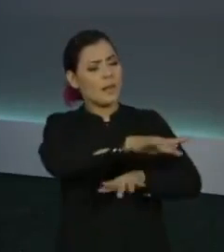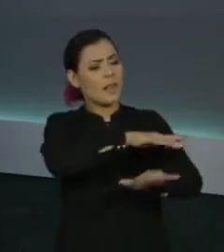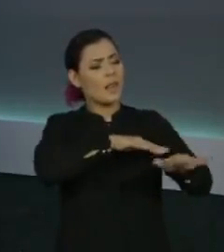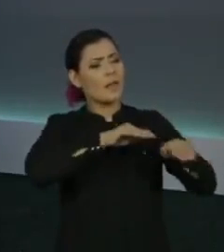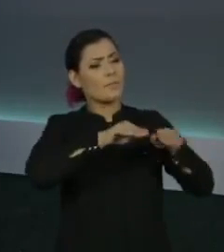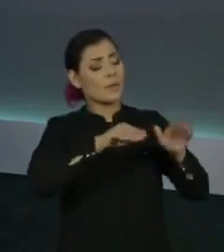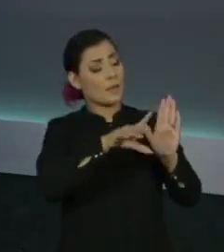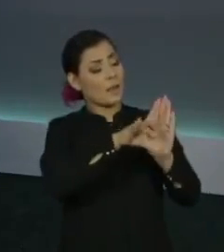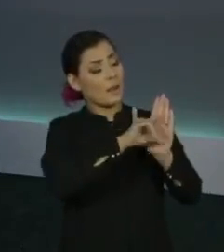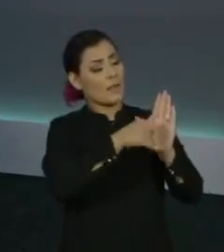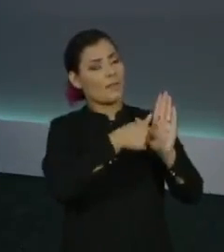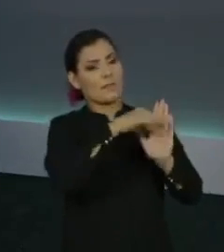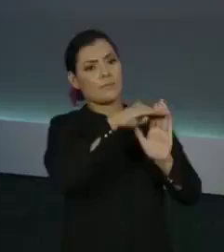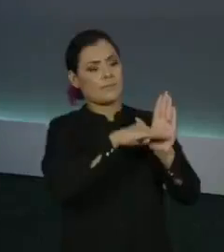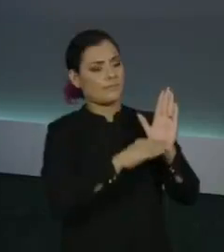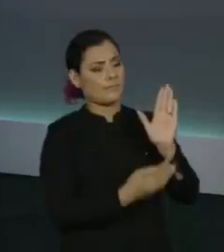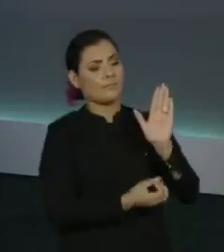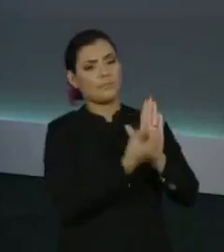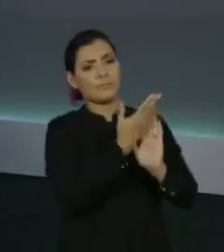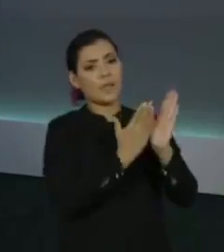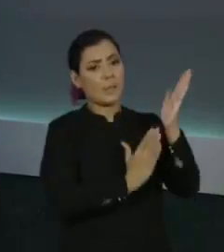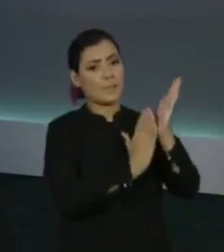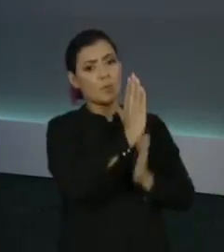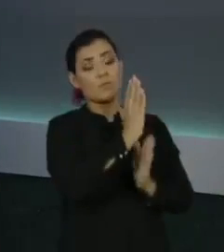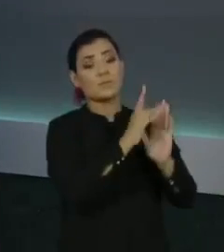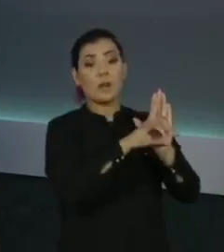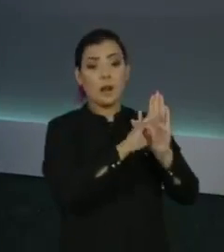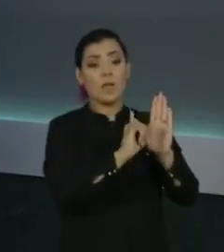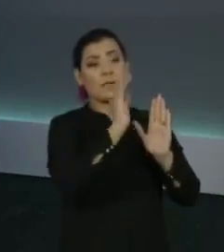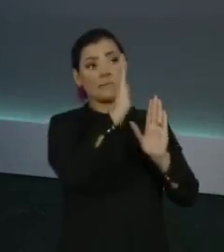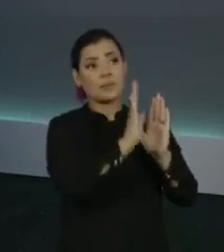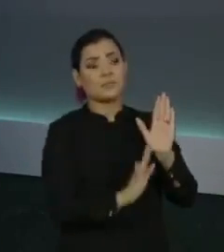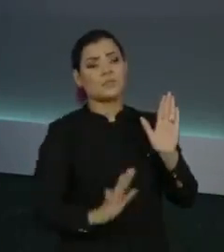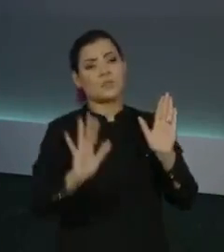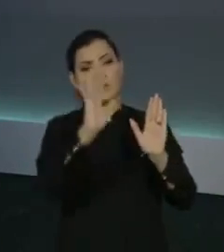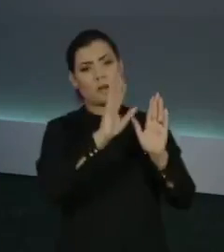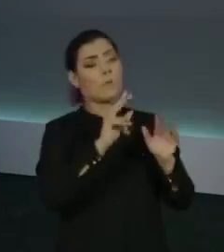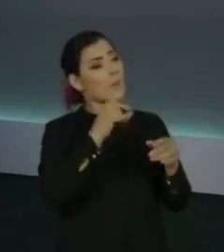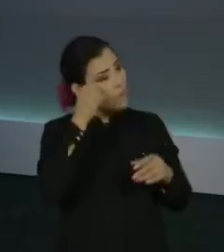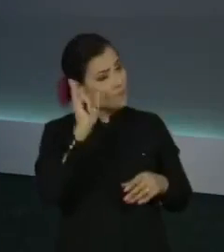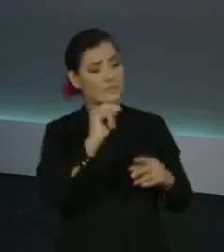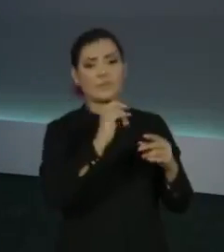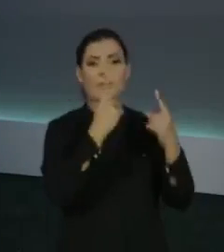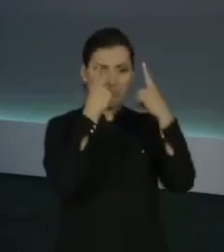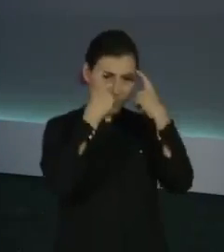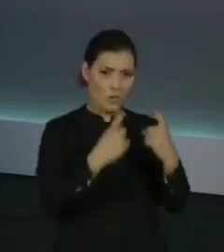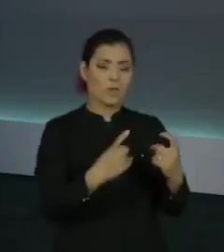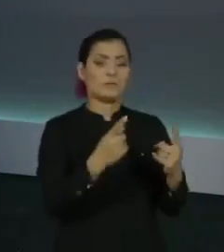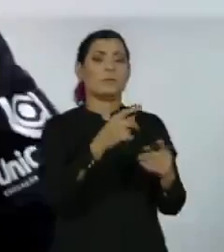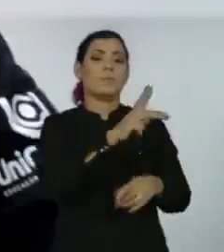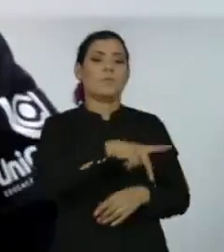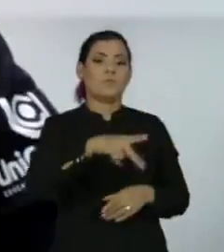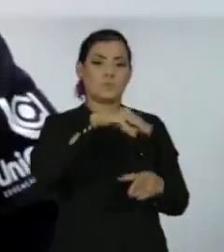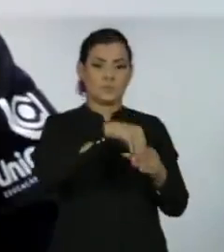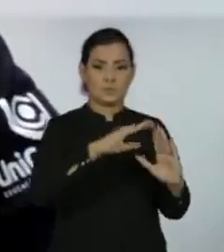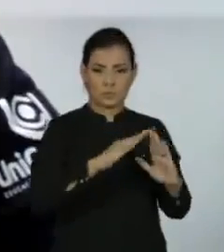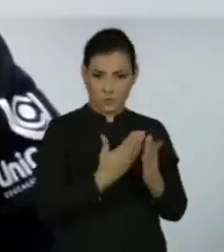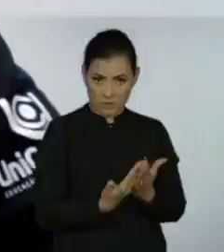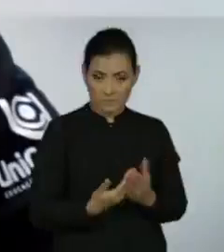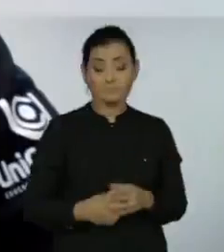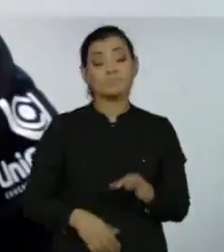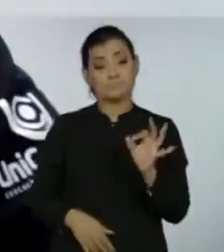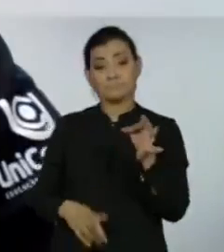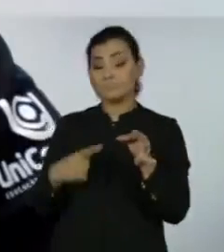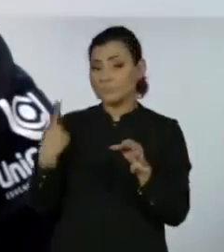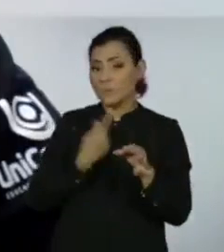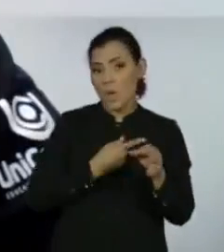mobilização e legislação para a aprovação de uma lei nacional para o combate à violência contra os professores. Nós, então,